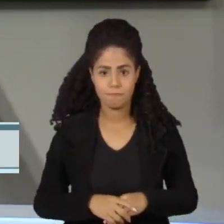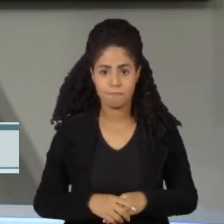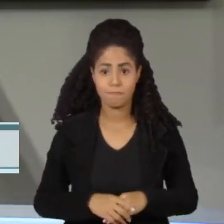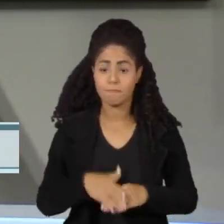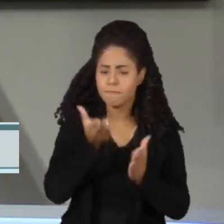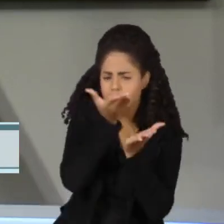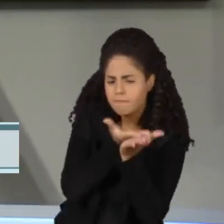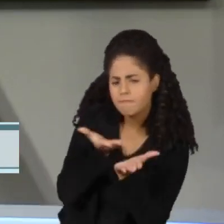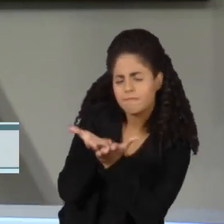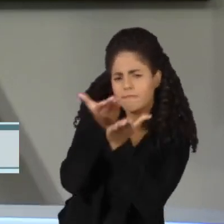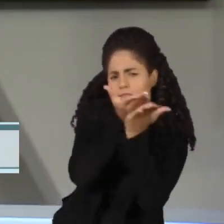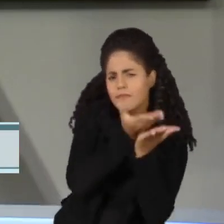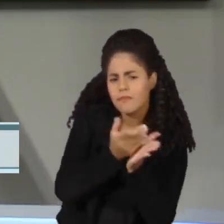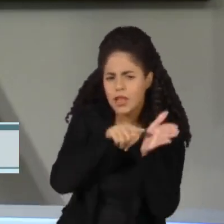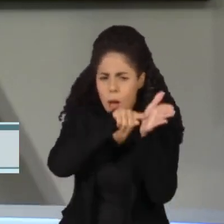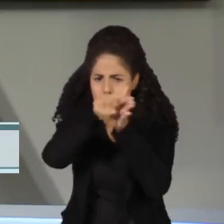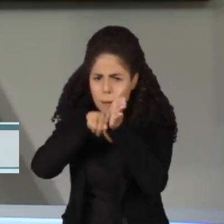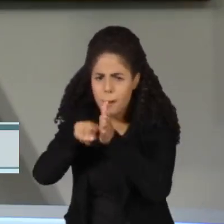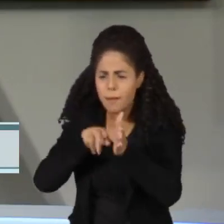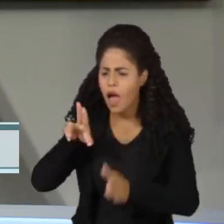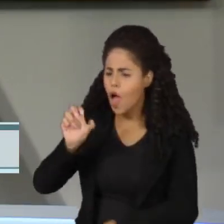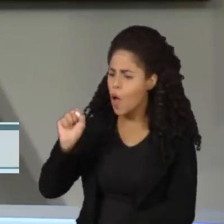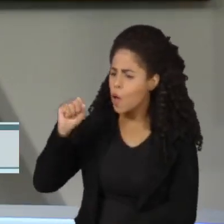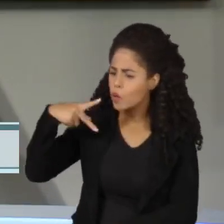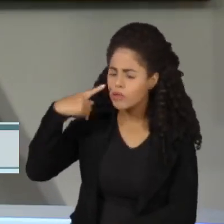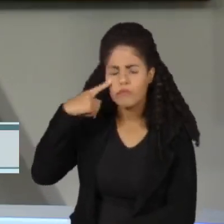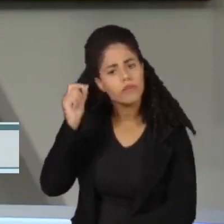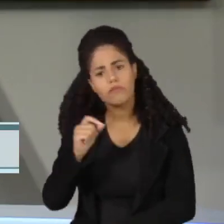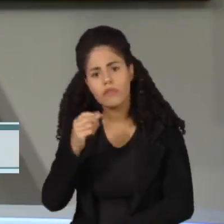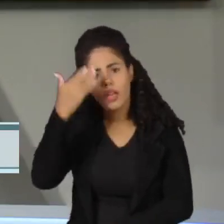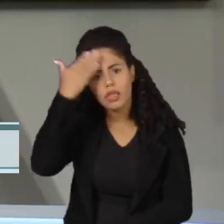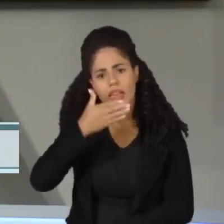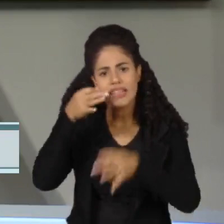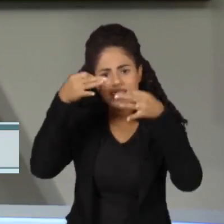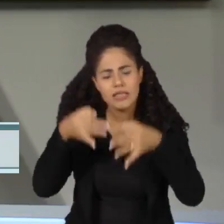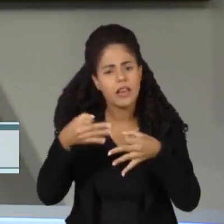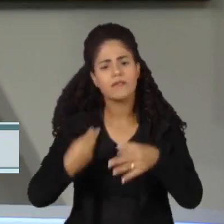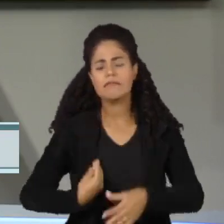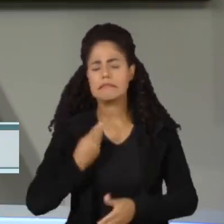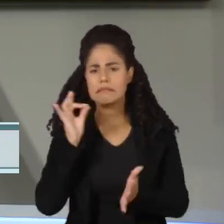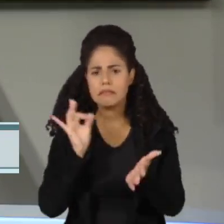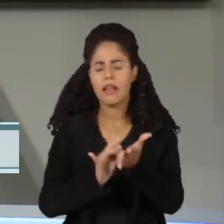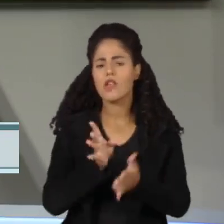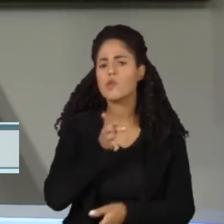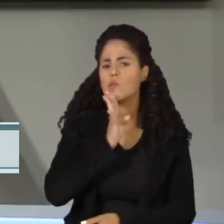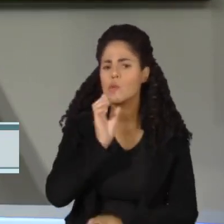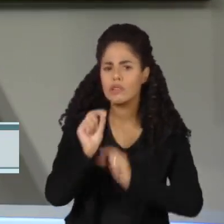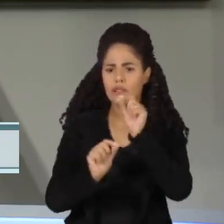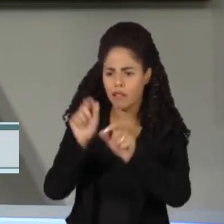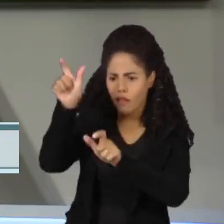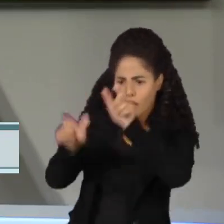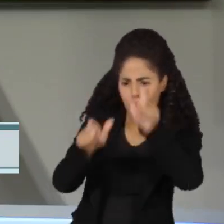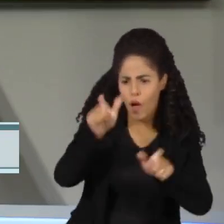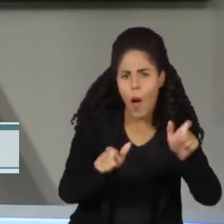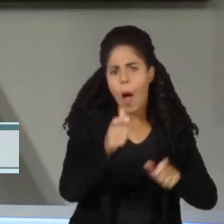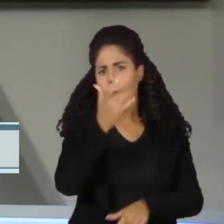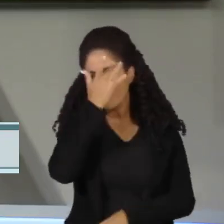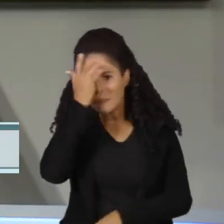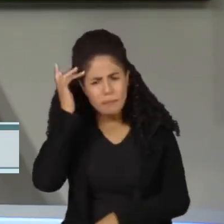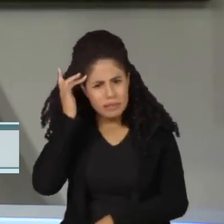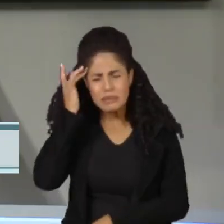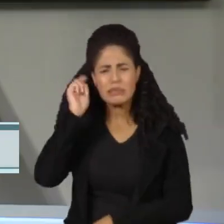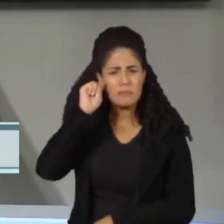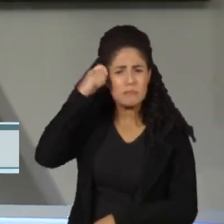Um estudo feito por pesquisadoras da USP confirma uma realidade bem conhecida no Brasil. Os homens negros sofrem mais